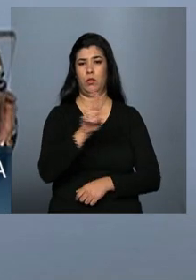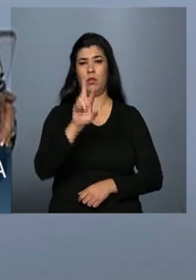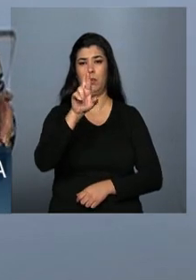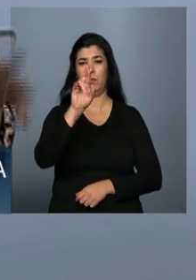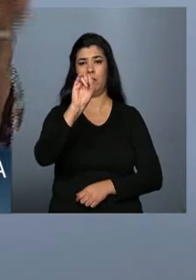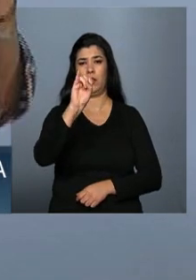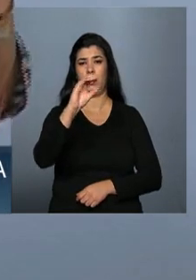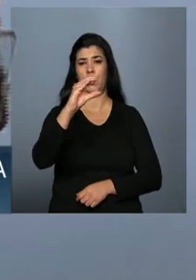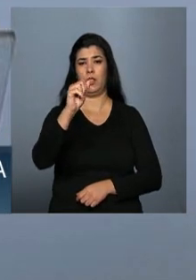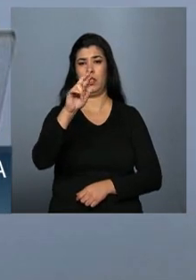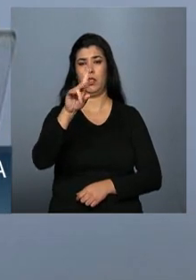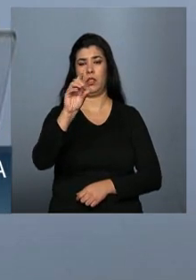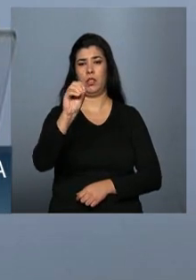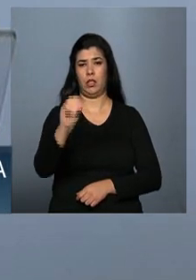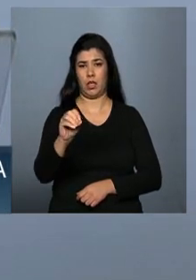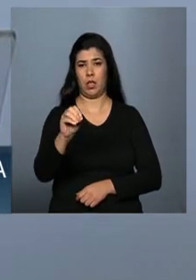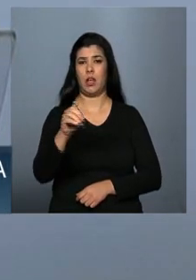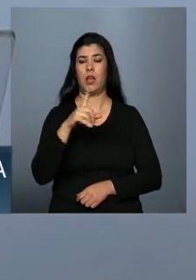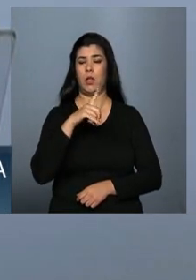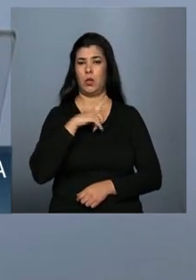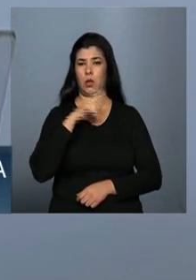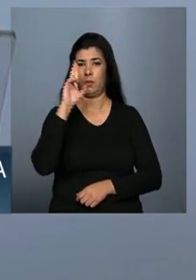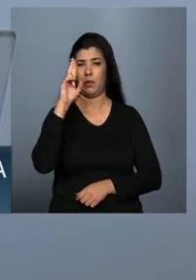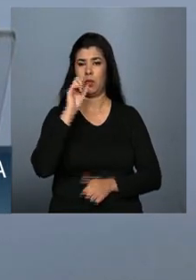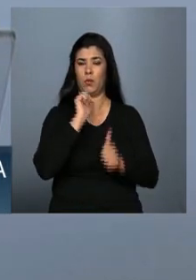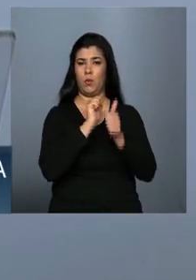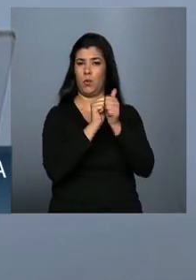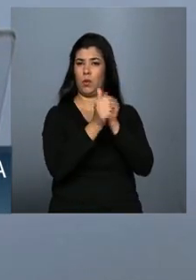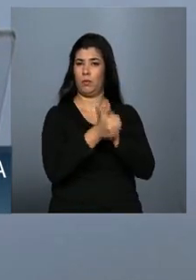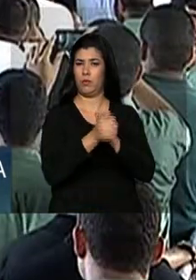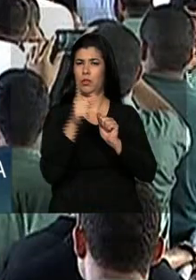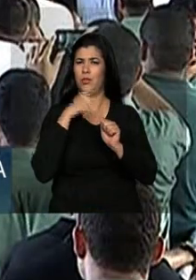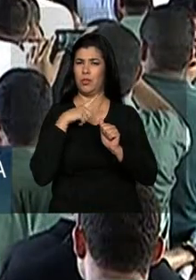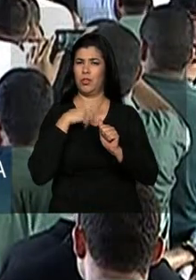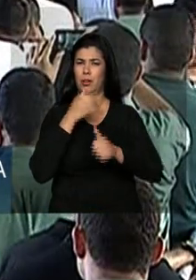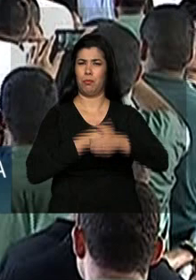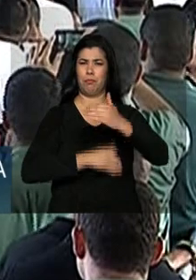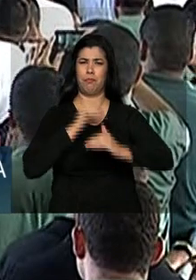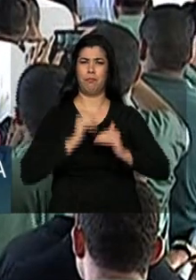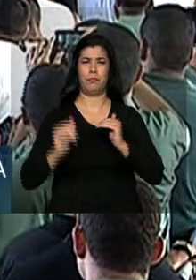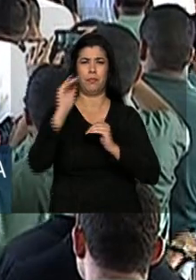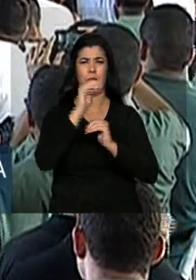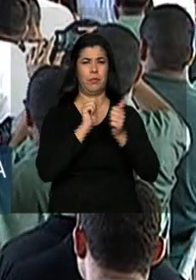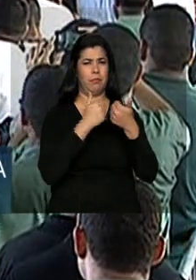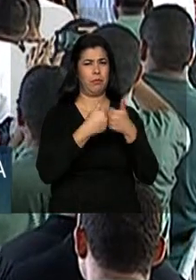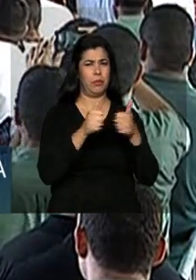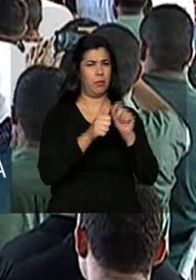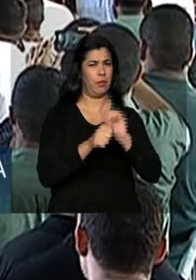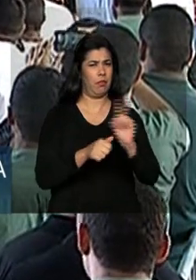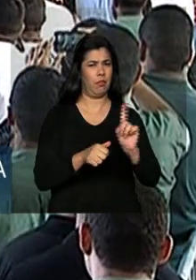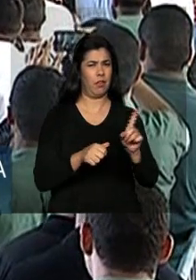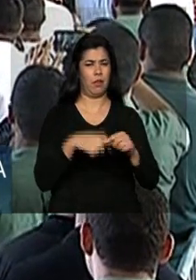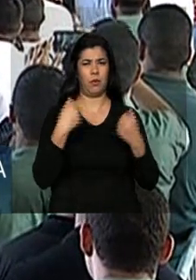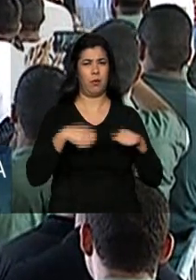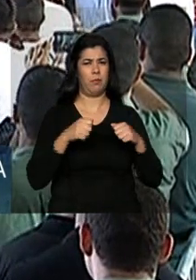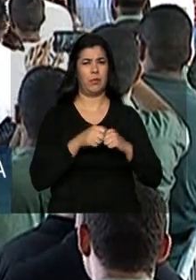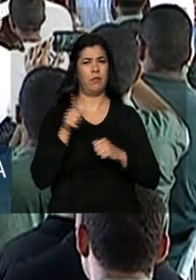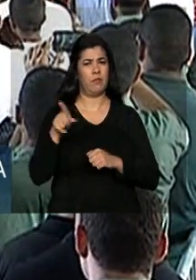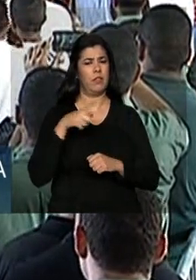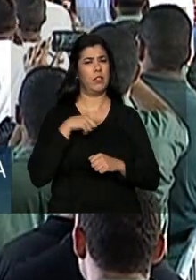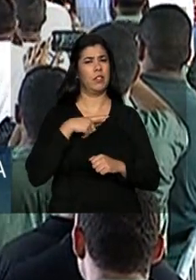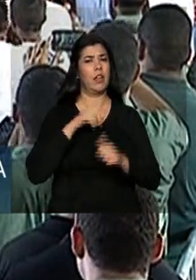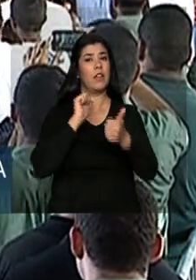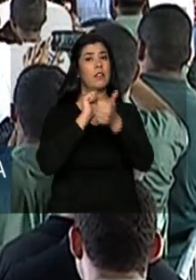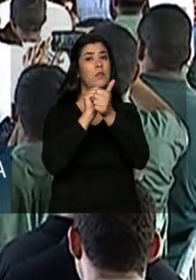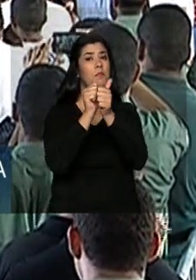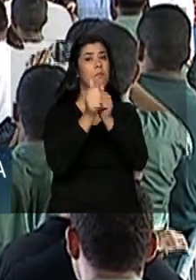Quero do esporte. Já te promovi a transporte? Não, porque não preciso te promover, porque